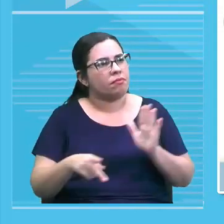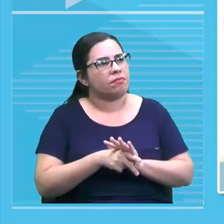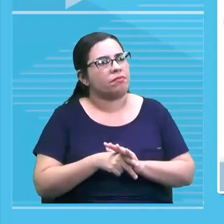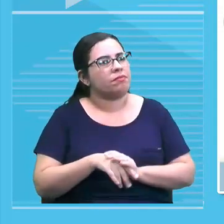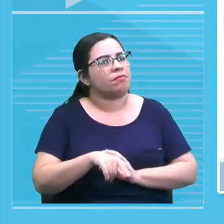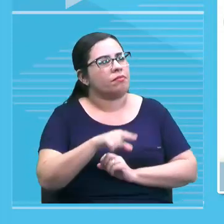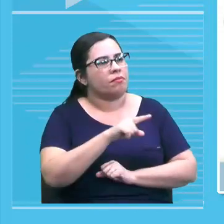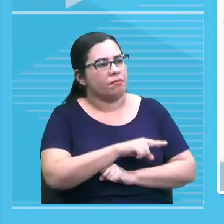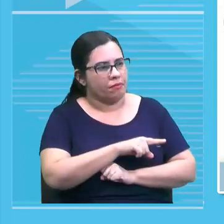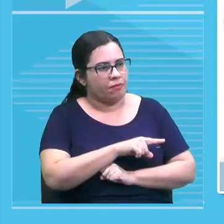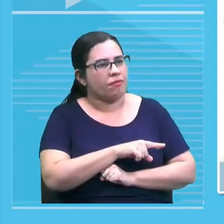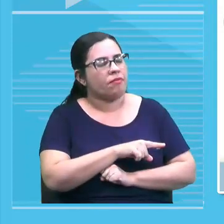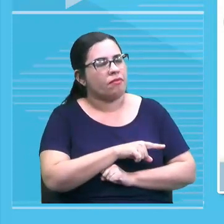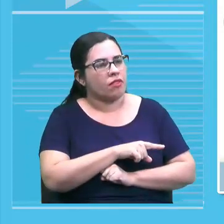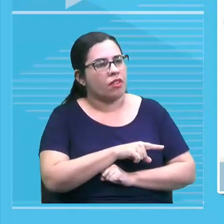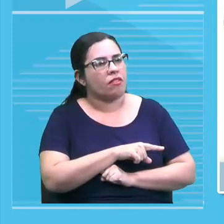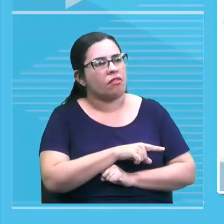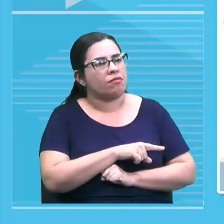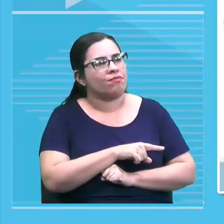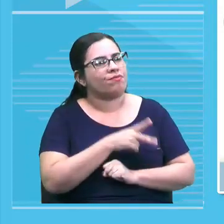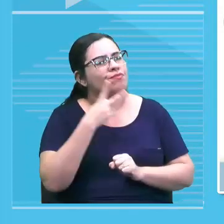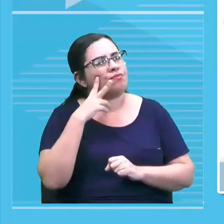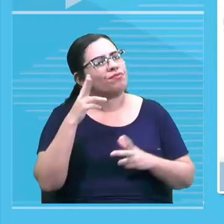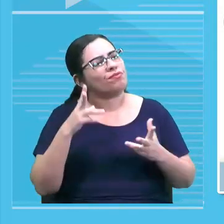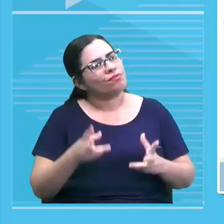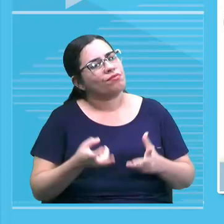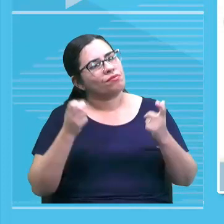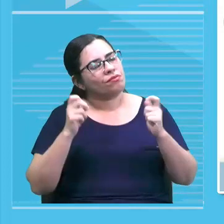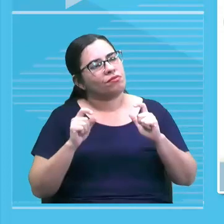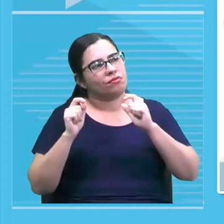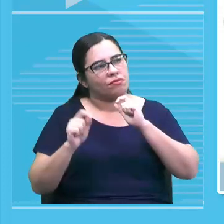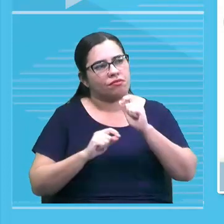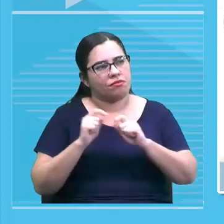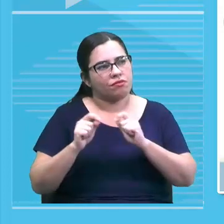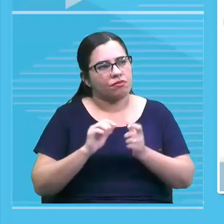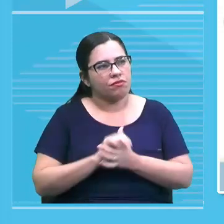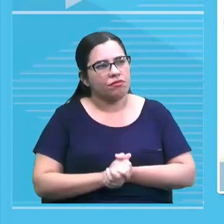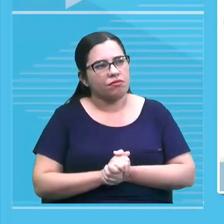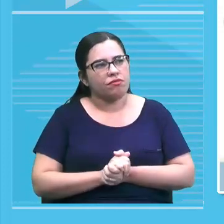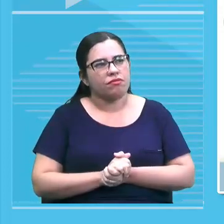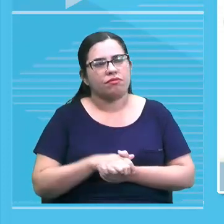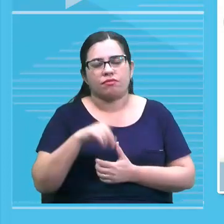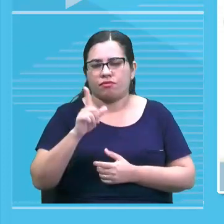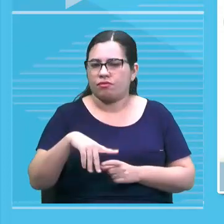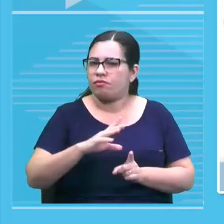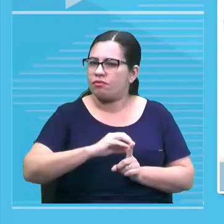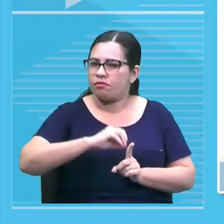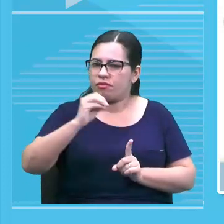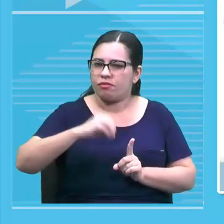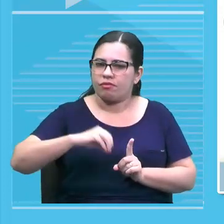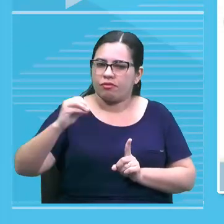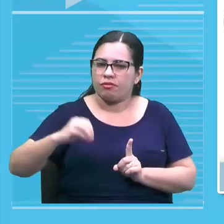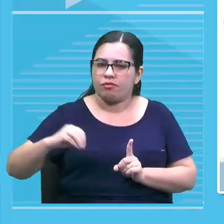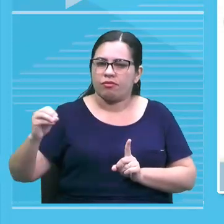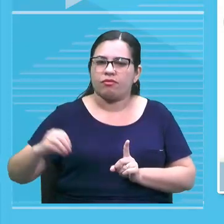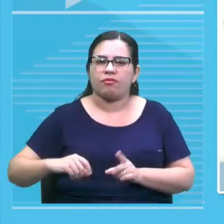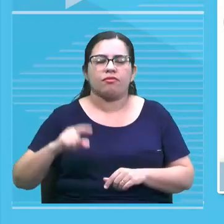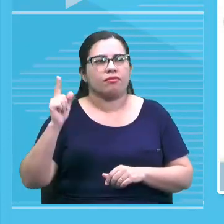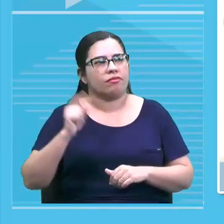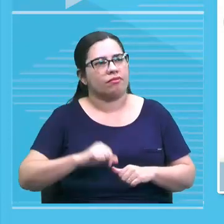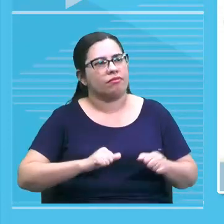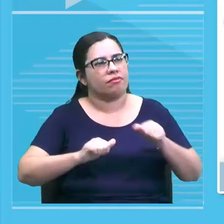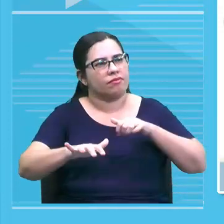longitudinal você vai observar na onda essa